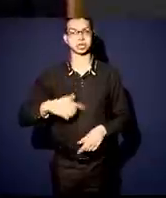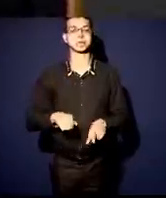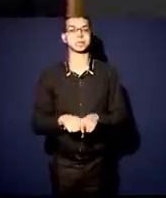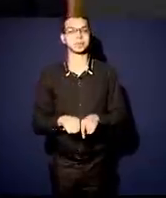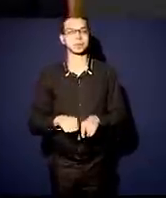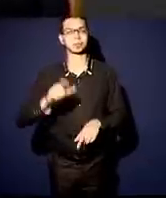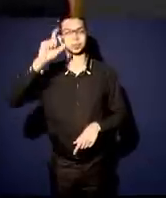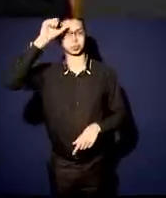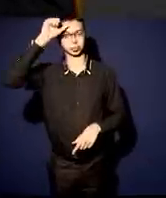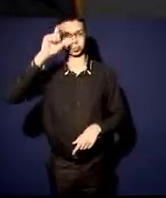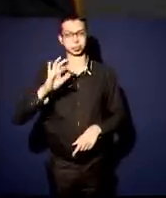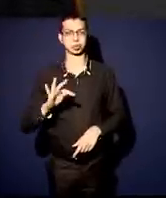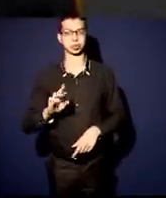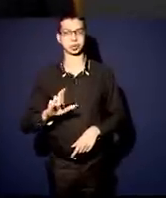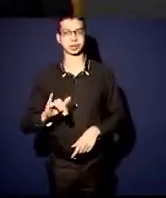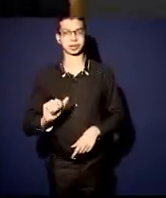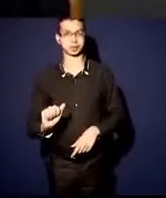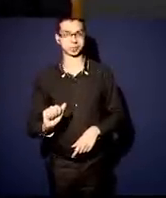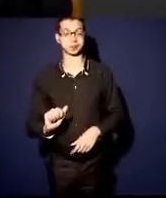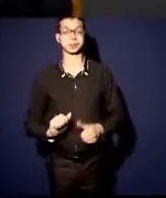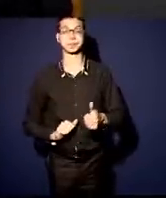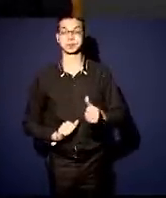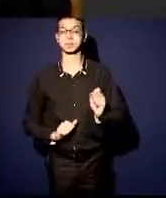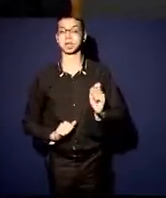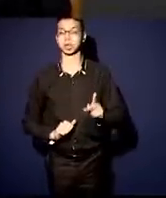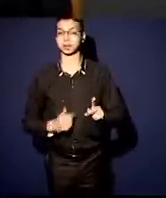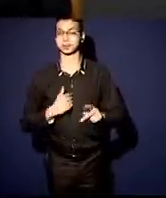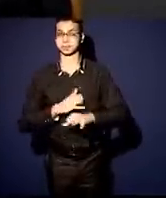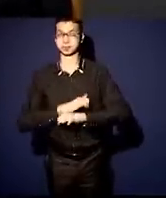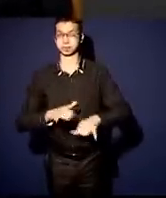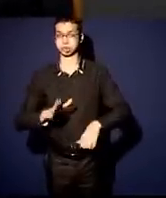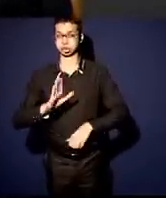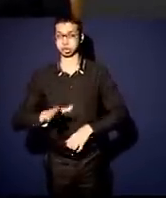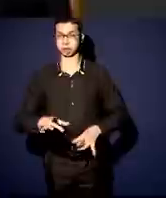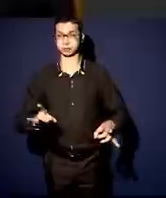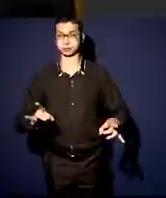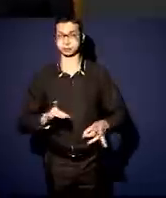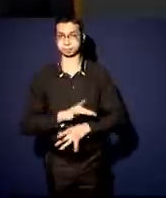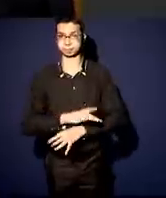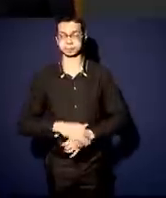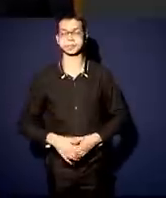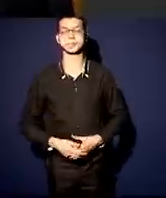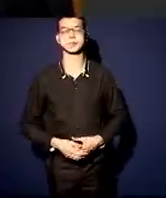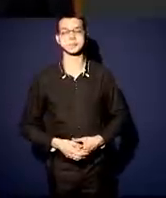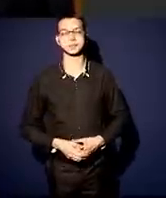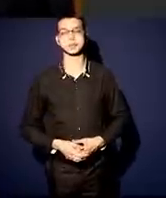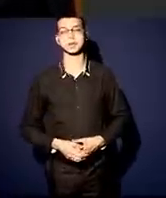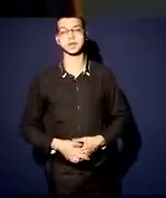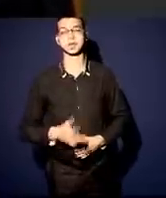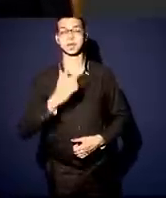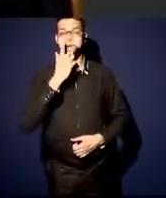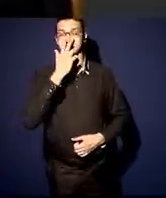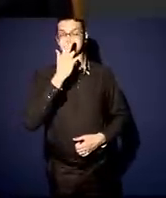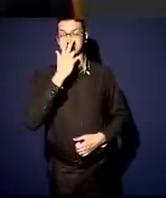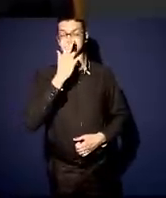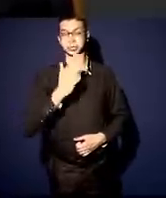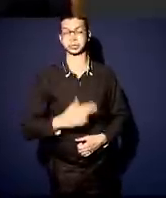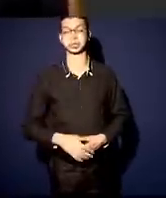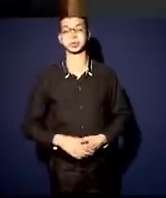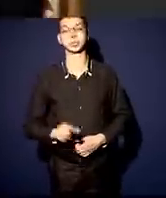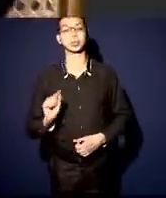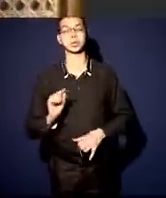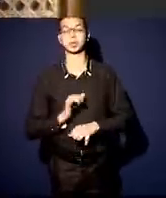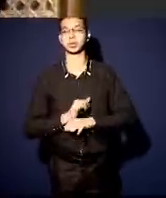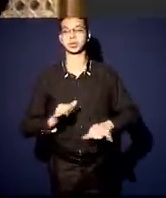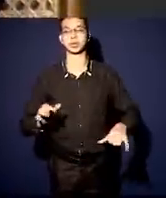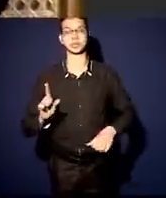Agora, dito isso, o fator talvez mais baixista não citado é a